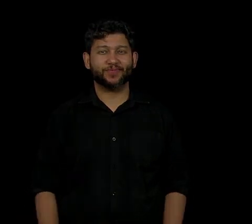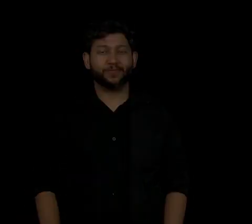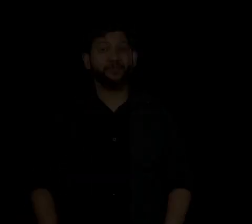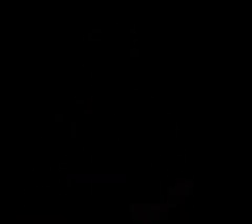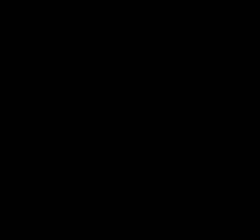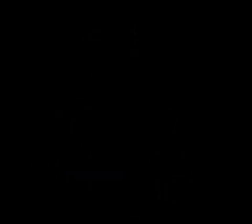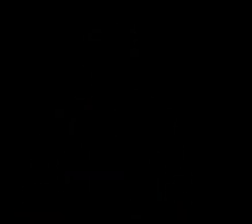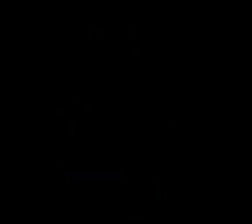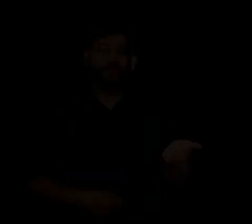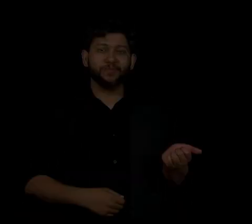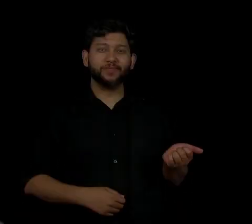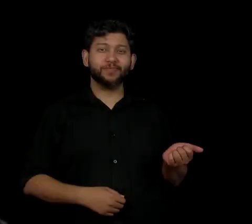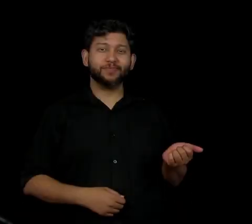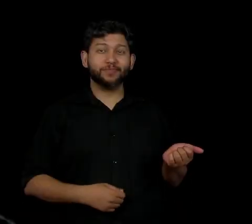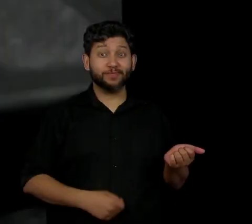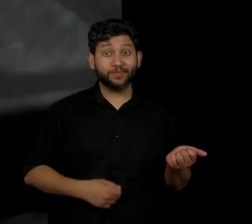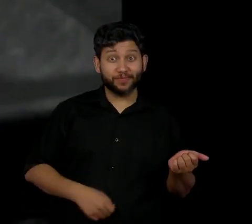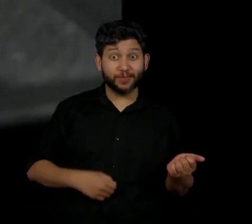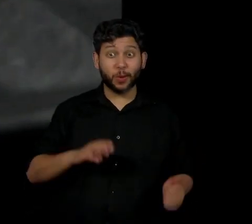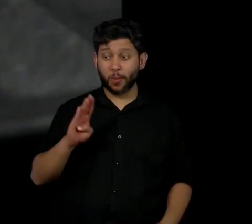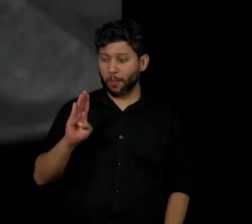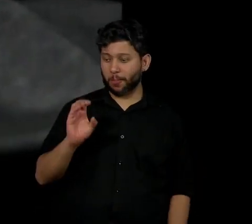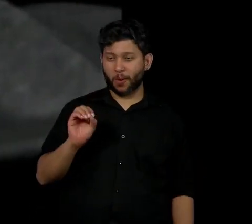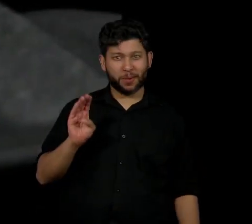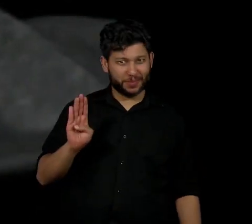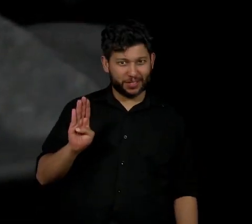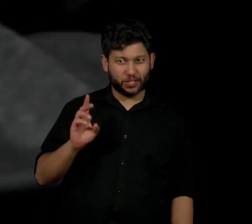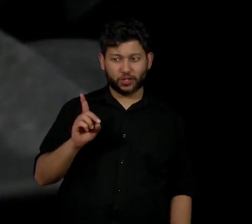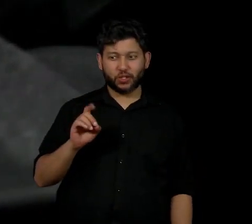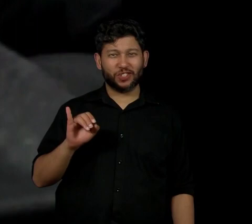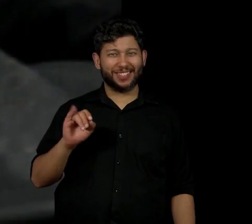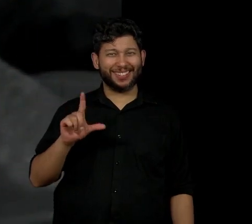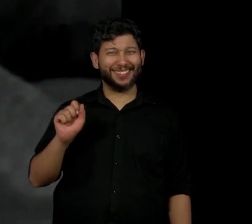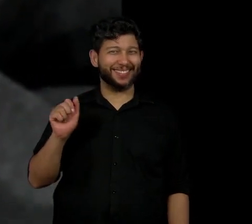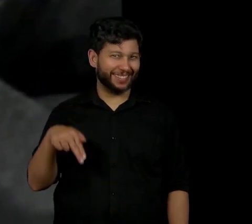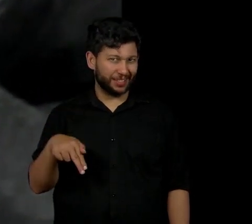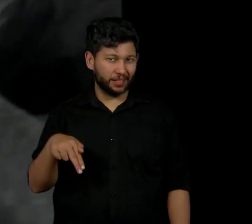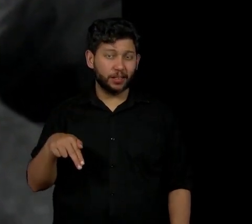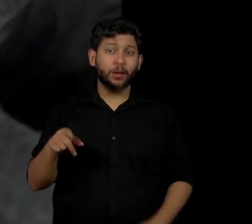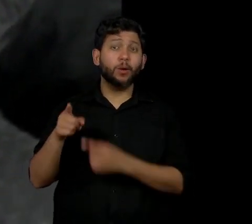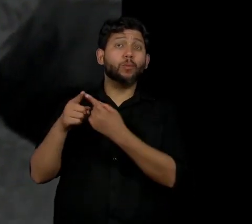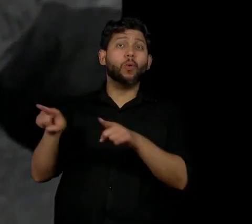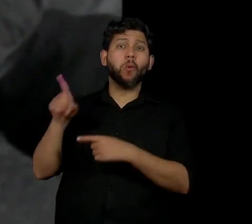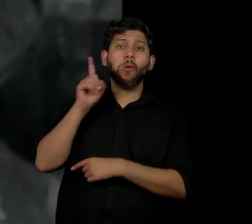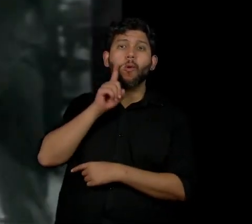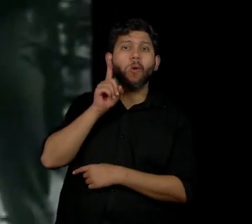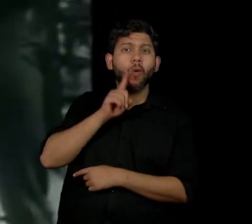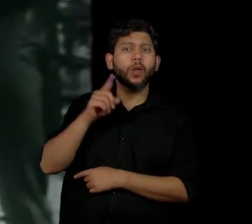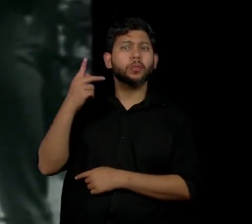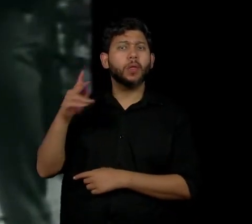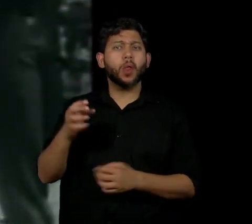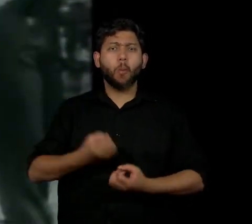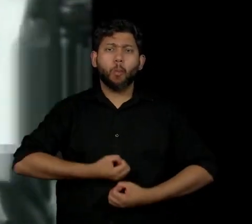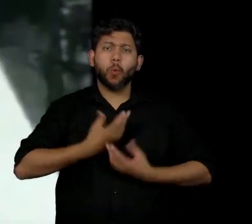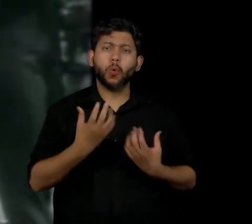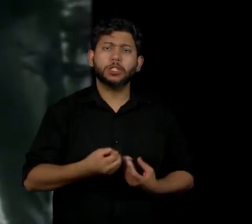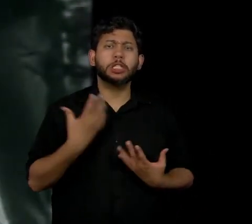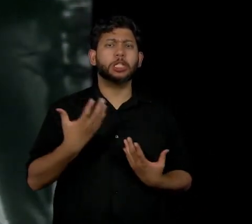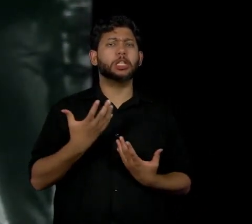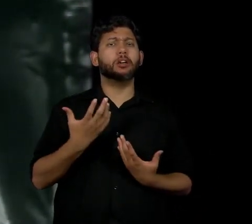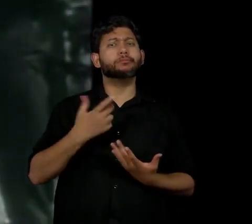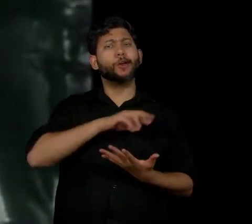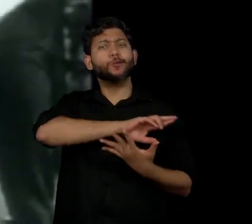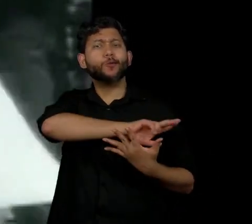Bob Dylan é um dos maiores nomes da música americana, reconhecido por sua poesia e sua influência em diversos